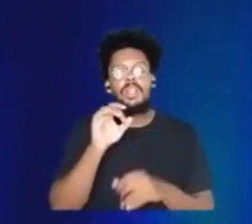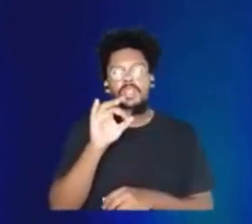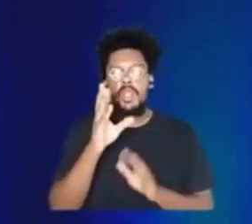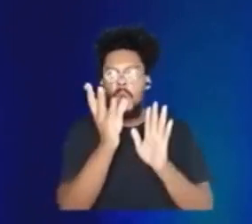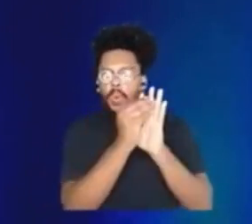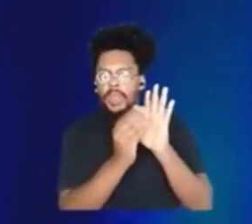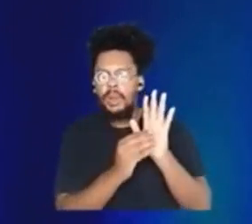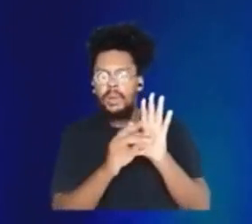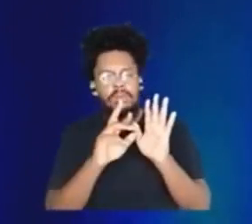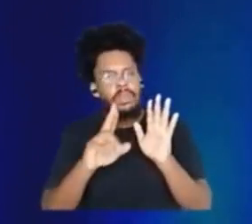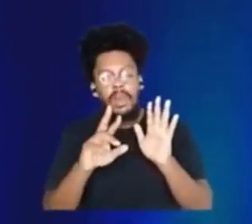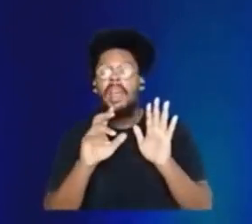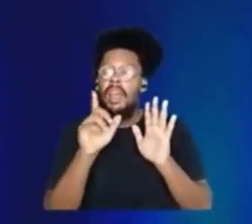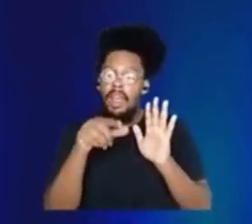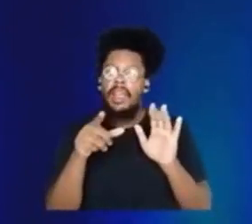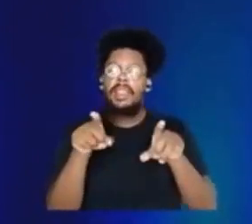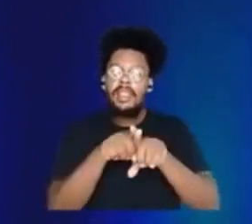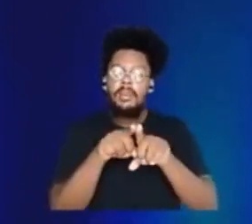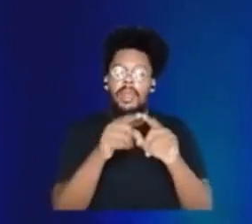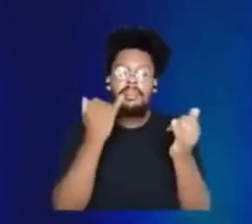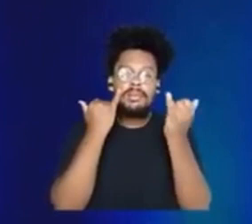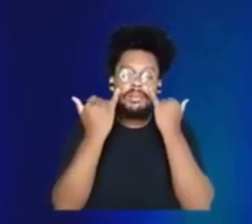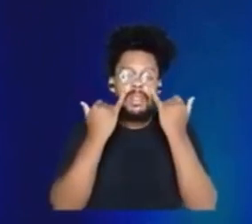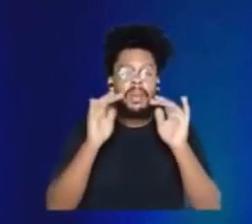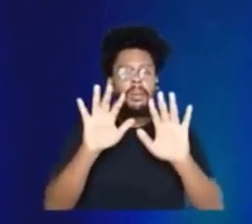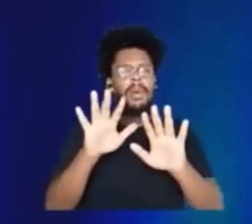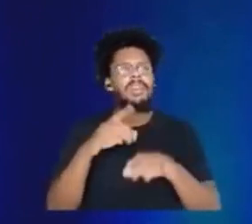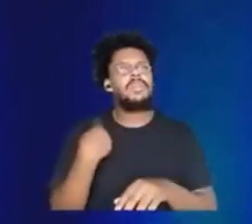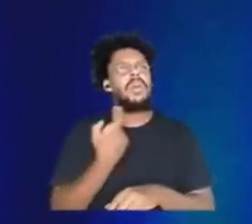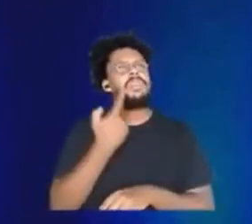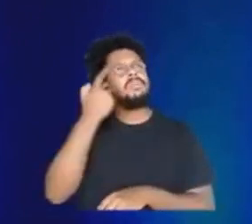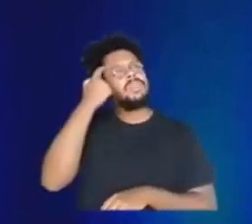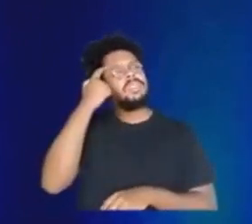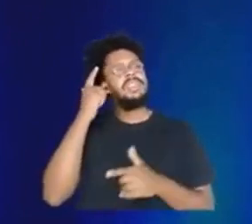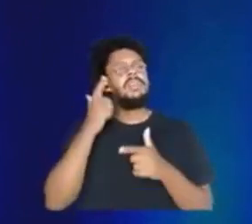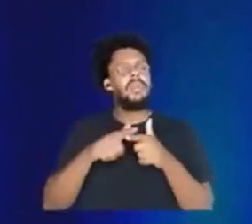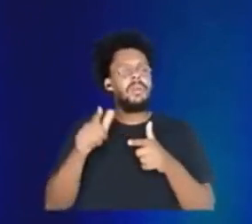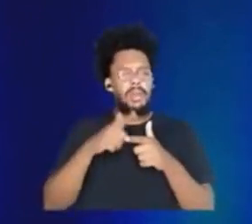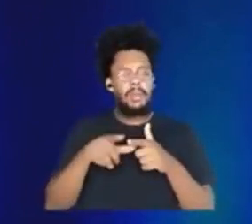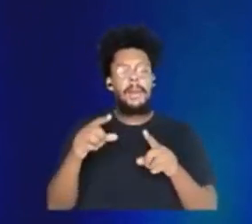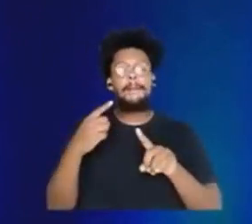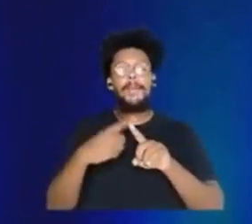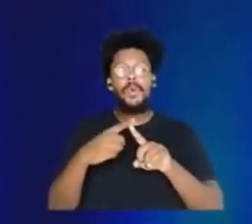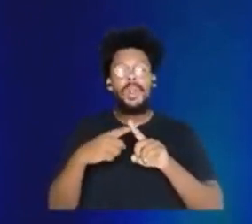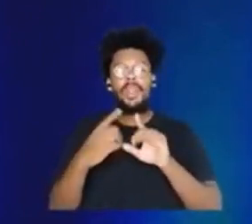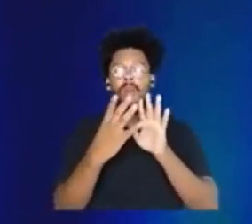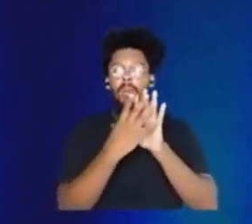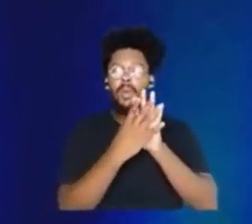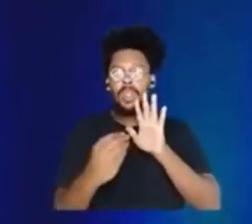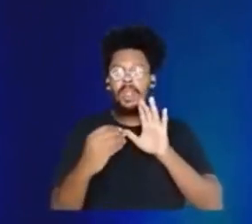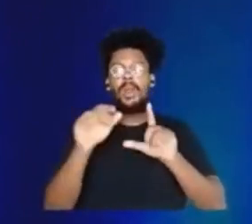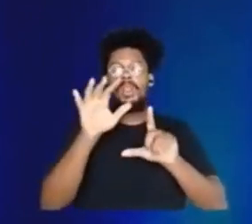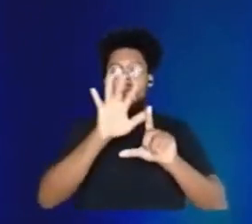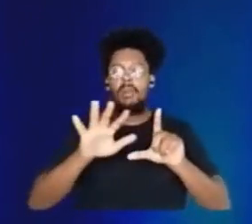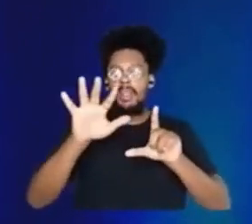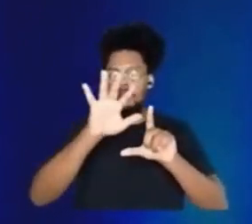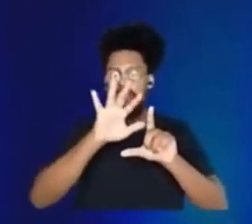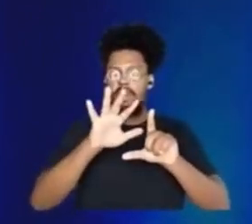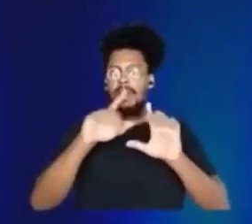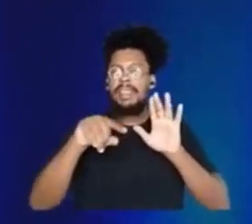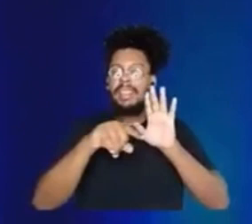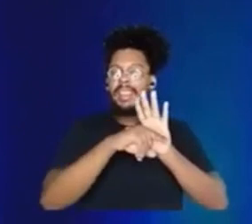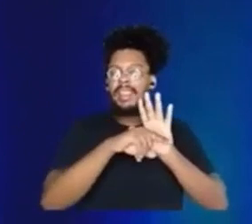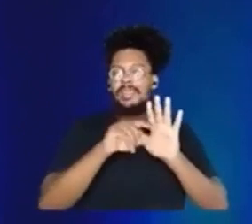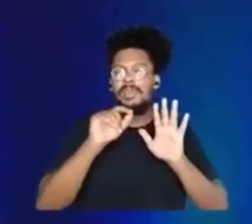isso gera, do nosso ponto de vista, um problema, porque uma das externalidades negativas do modelo de negócio das plataformas é que elas se orientam pela maximização